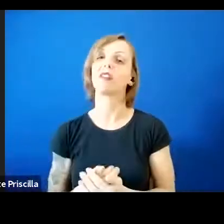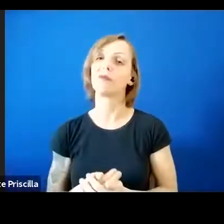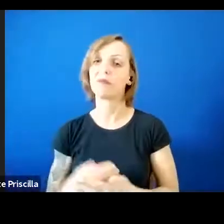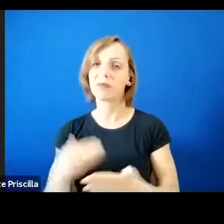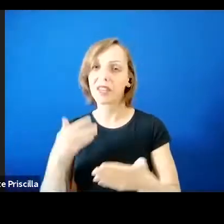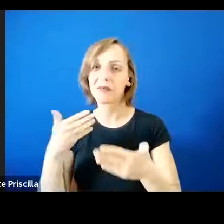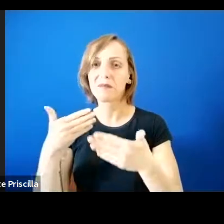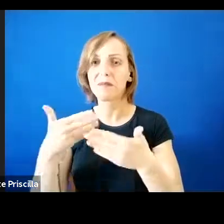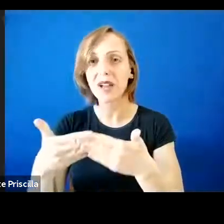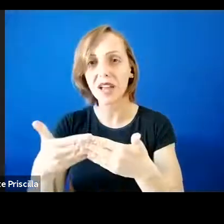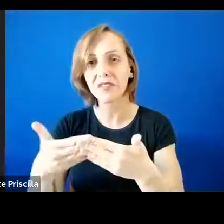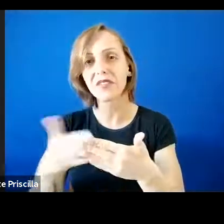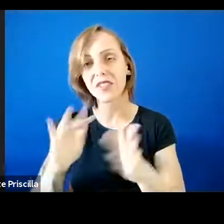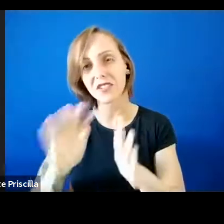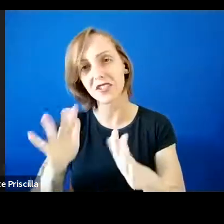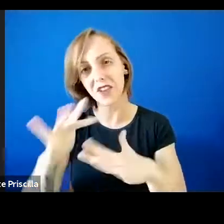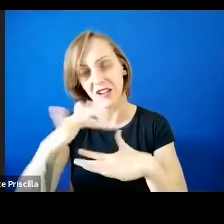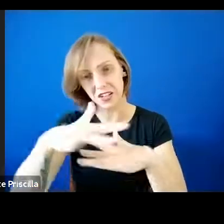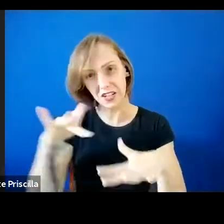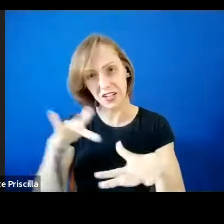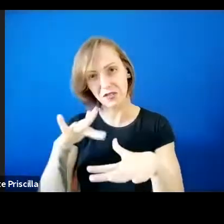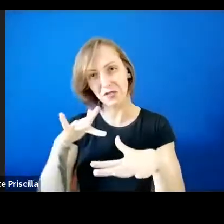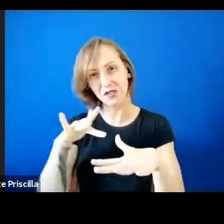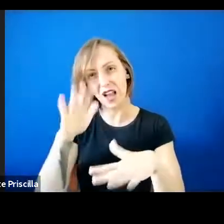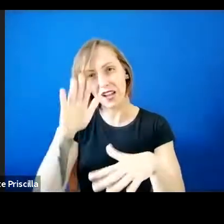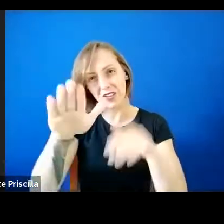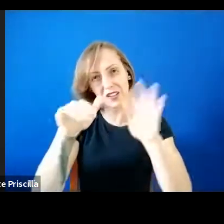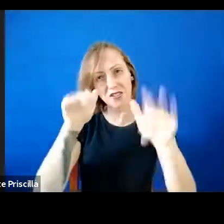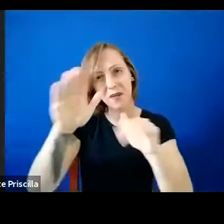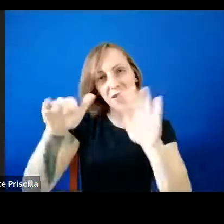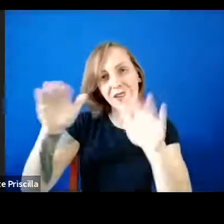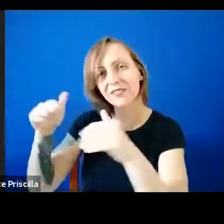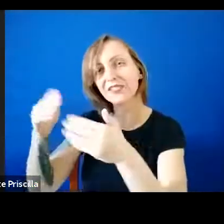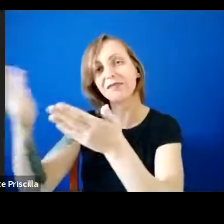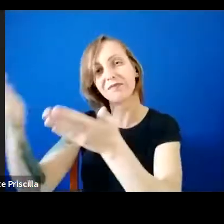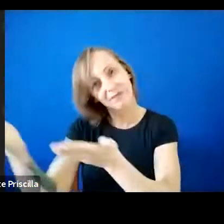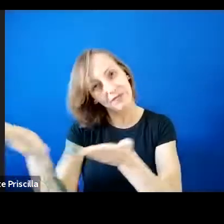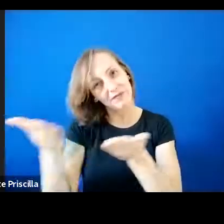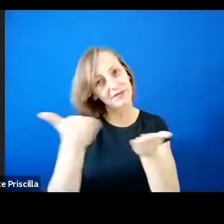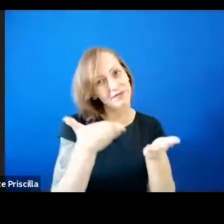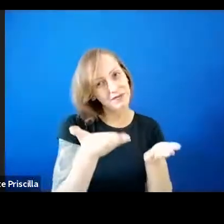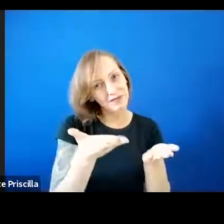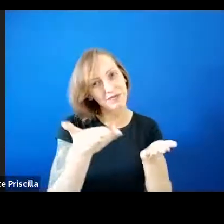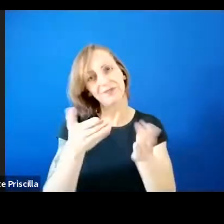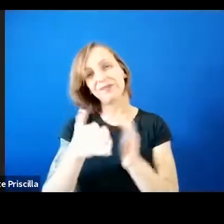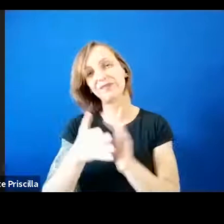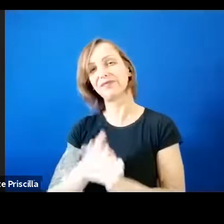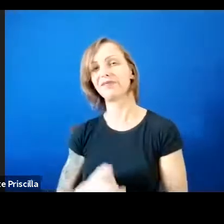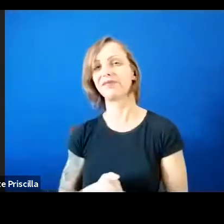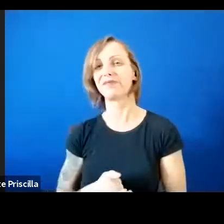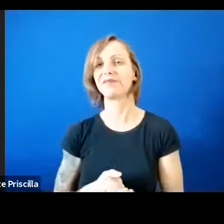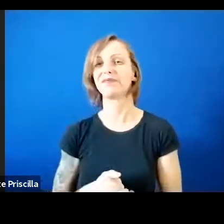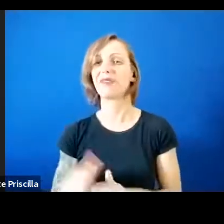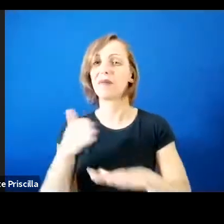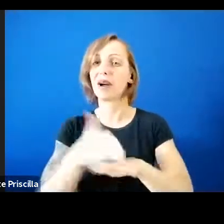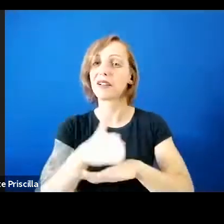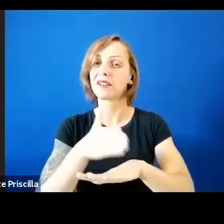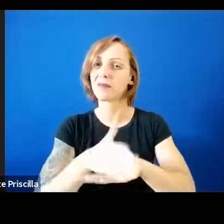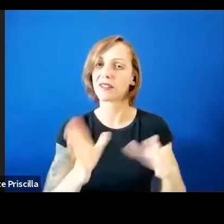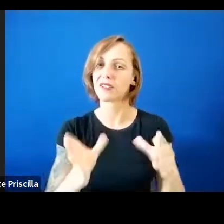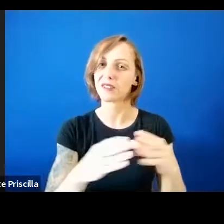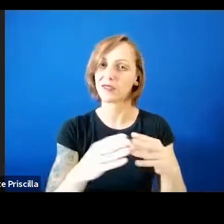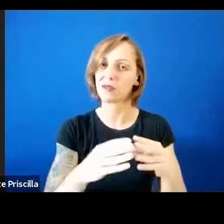participar. Como eu falei no início, o Quinta das Plantas ele teve origem como um grupo de estudos de plantas